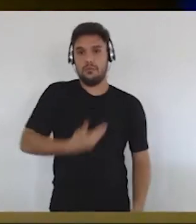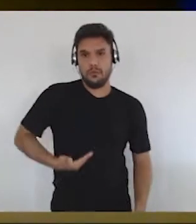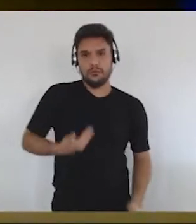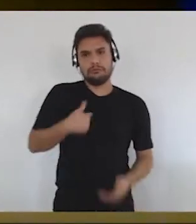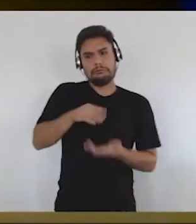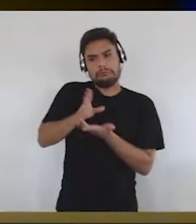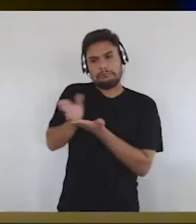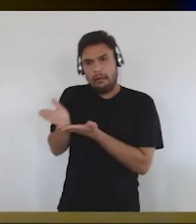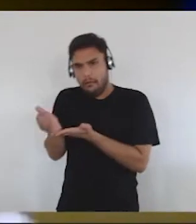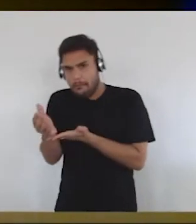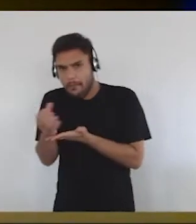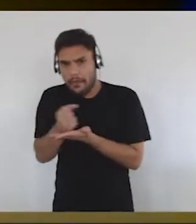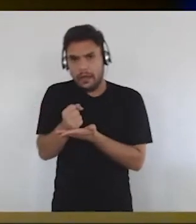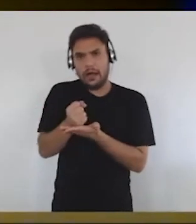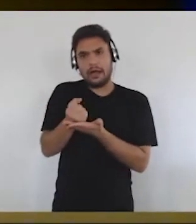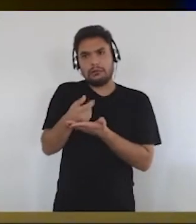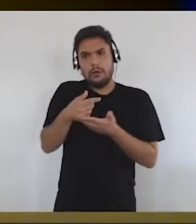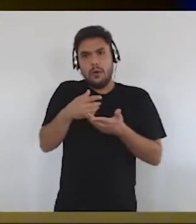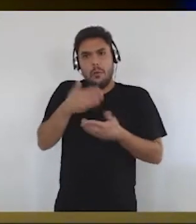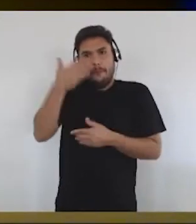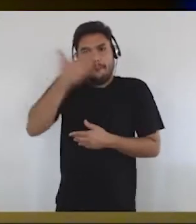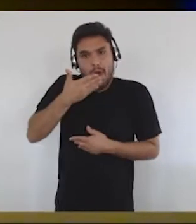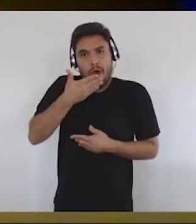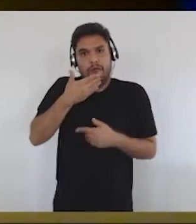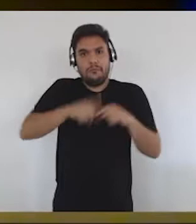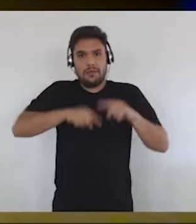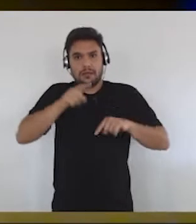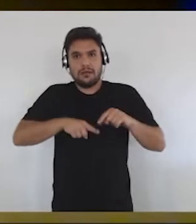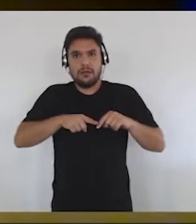de dados, elementos indiciários ou de prova,